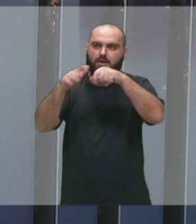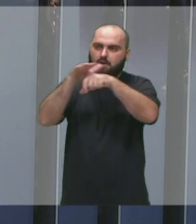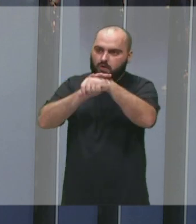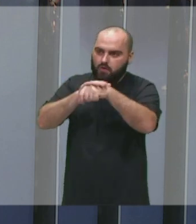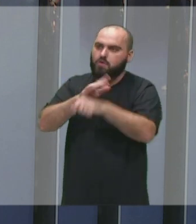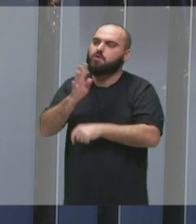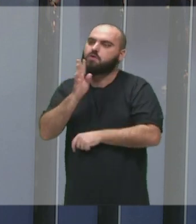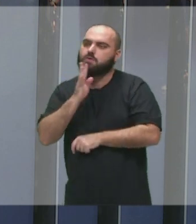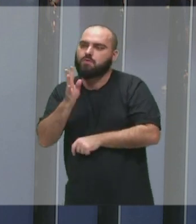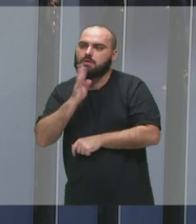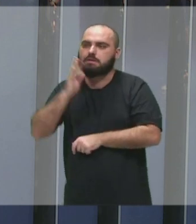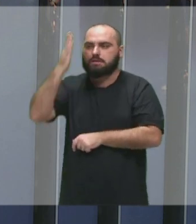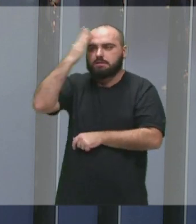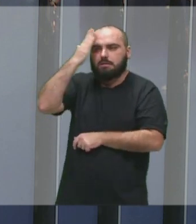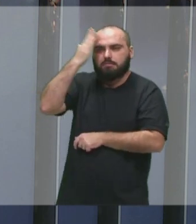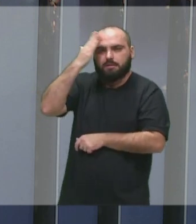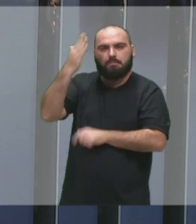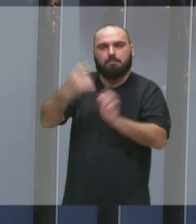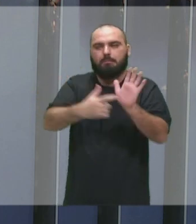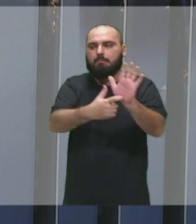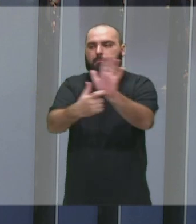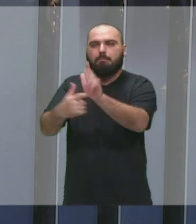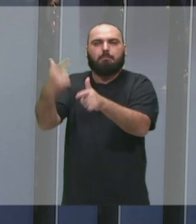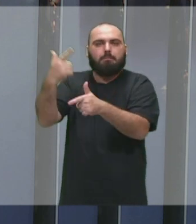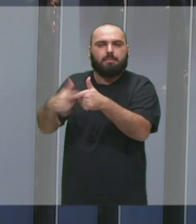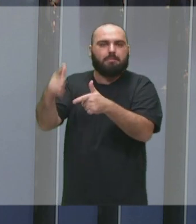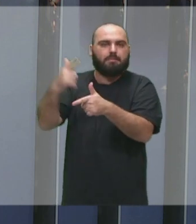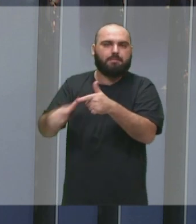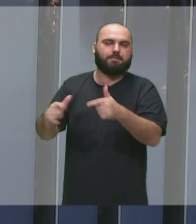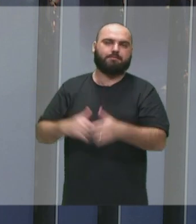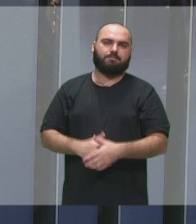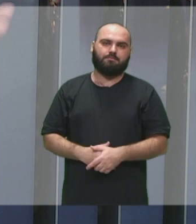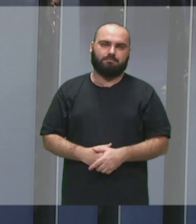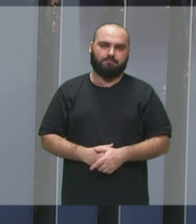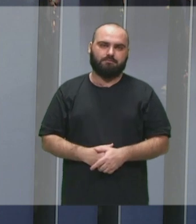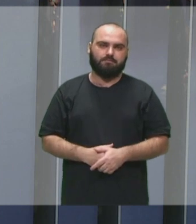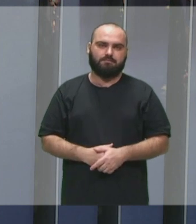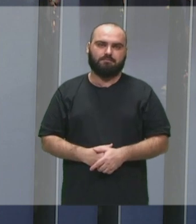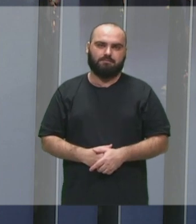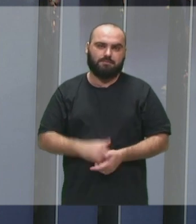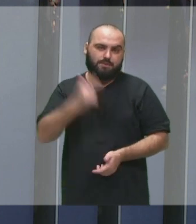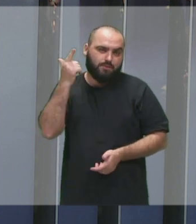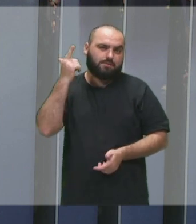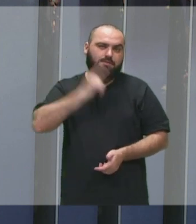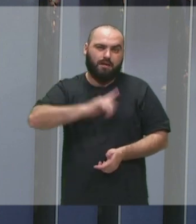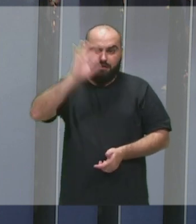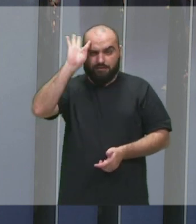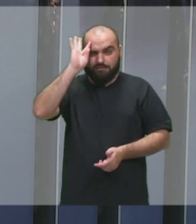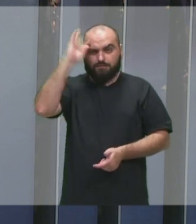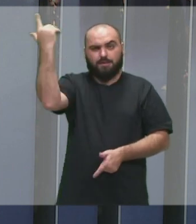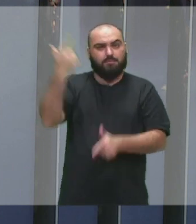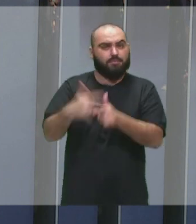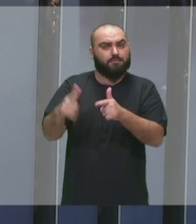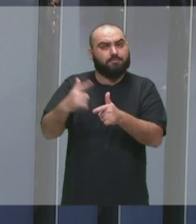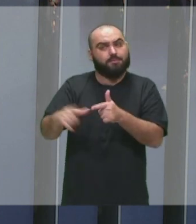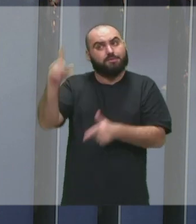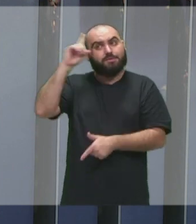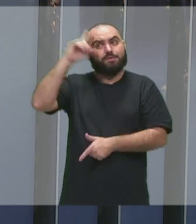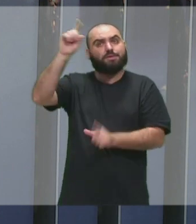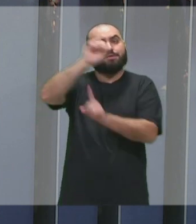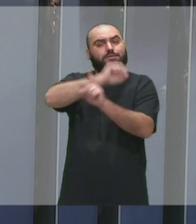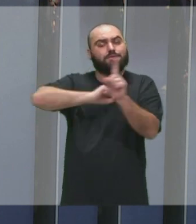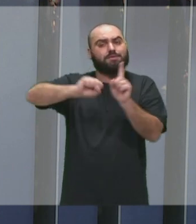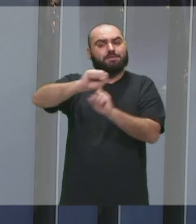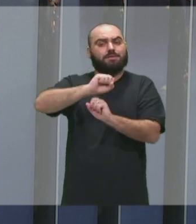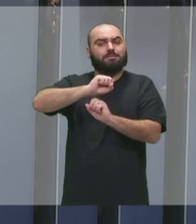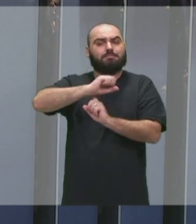saber, expor os problemas, para que a gente possa solucionar, quem sabe um dia tenhamos uma